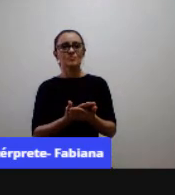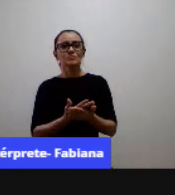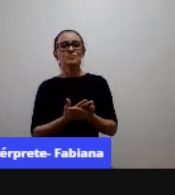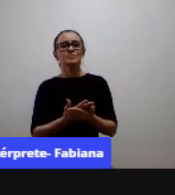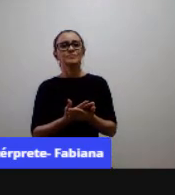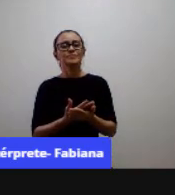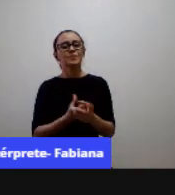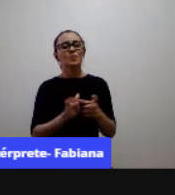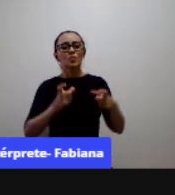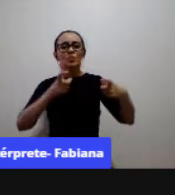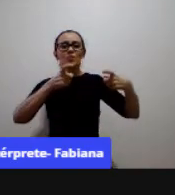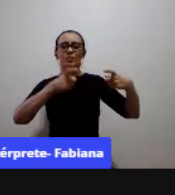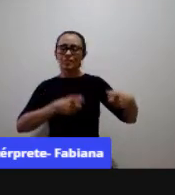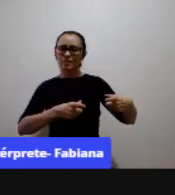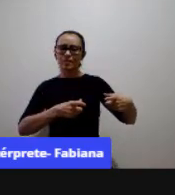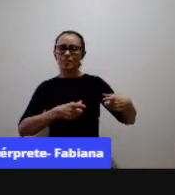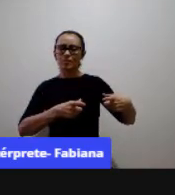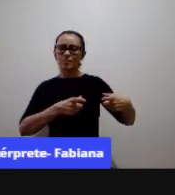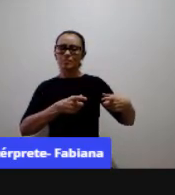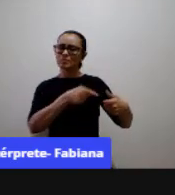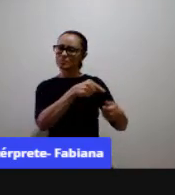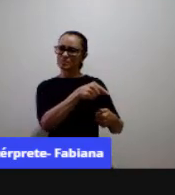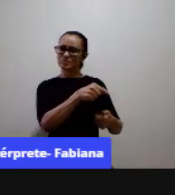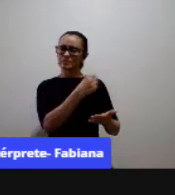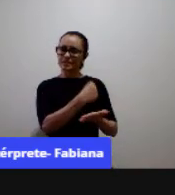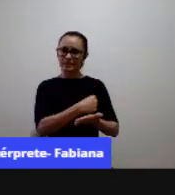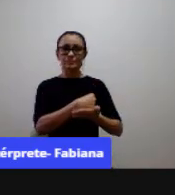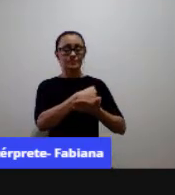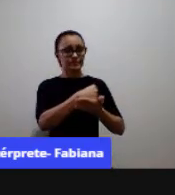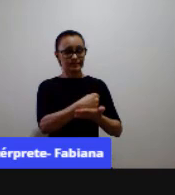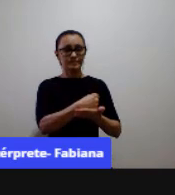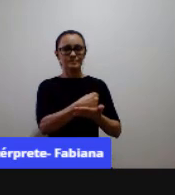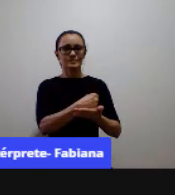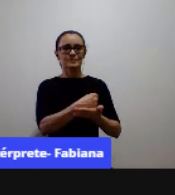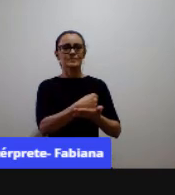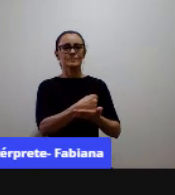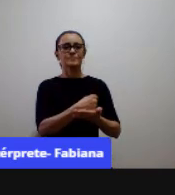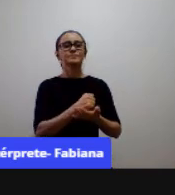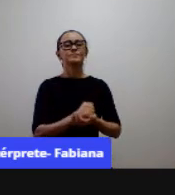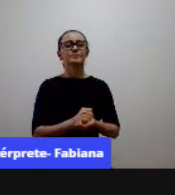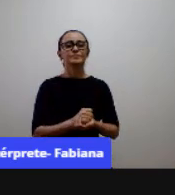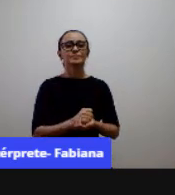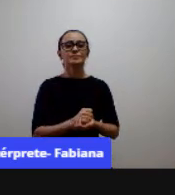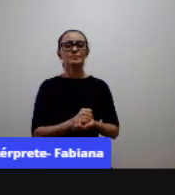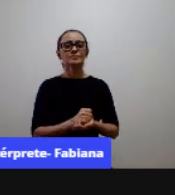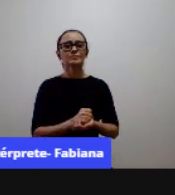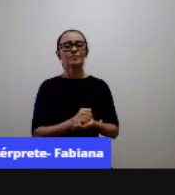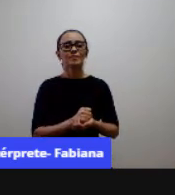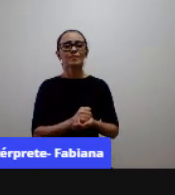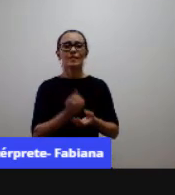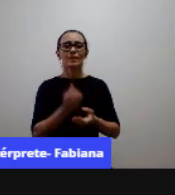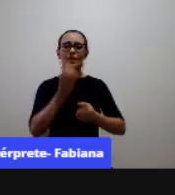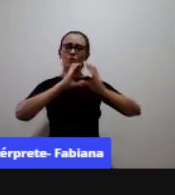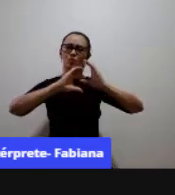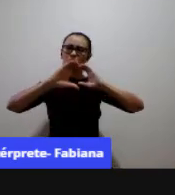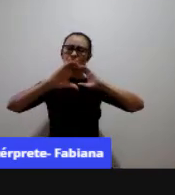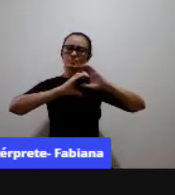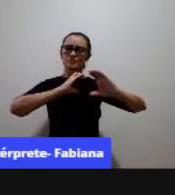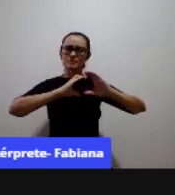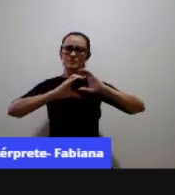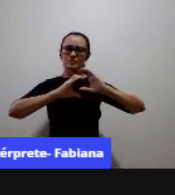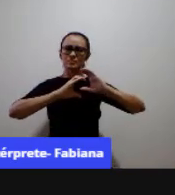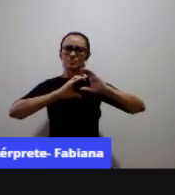ele está favorece a questão do posicionamento, da comunicação, tudo